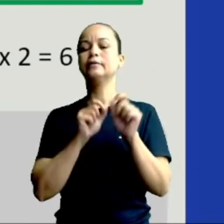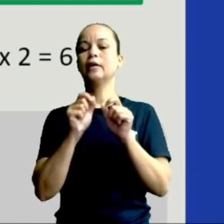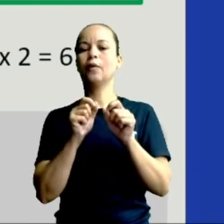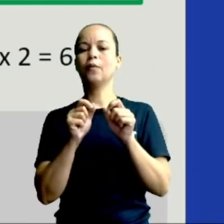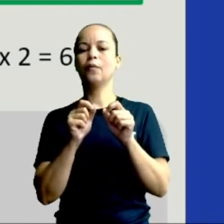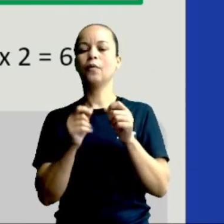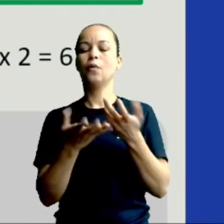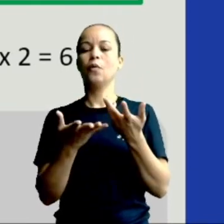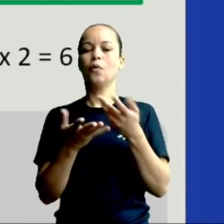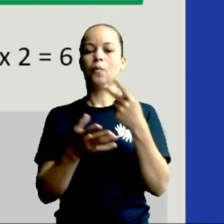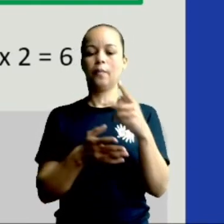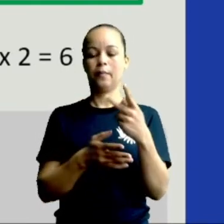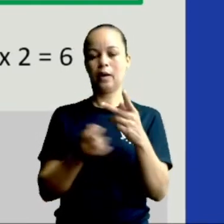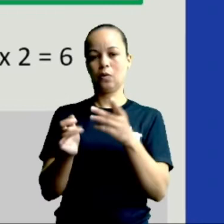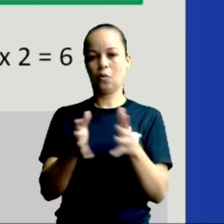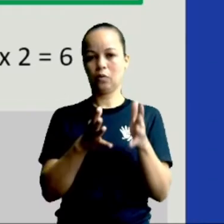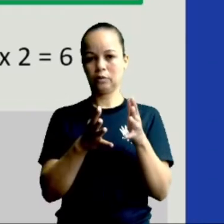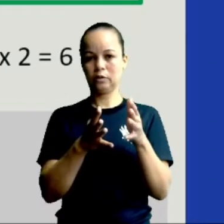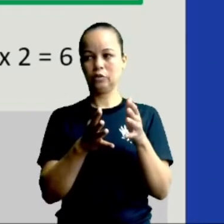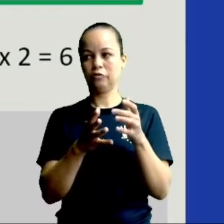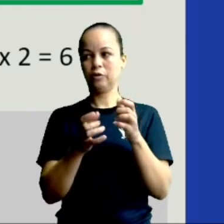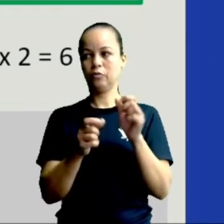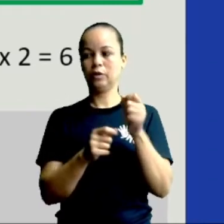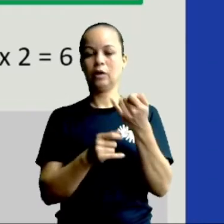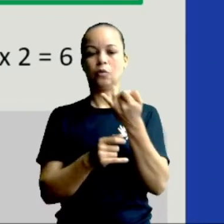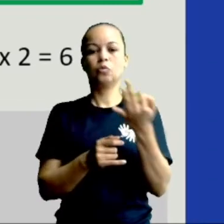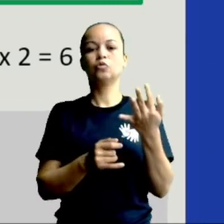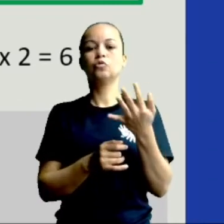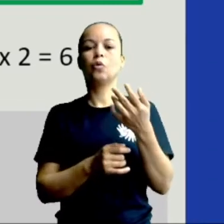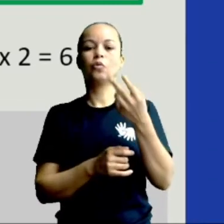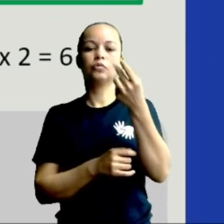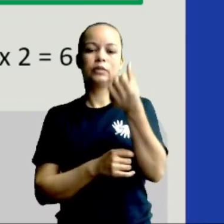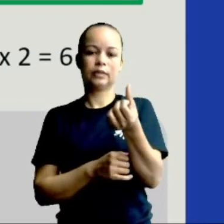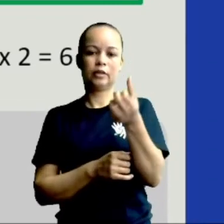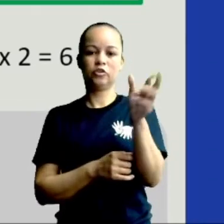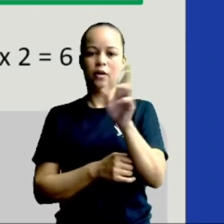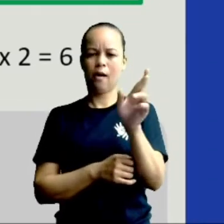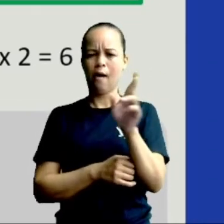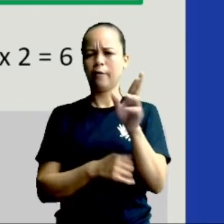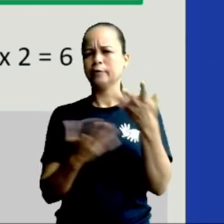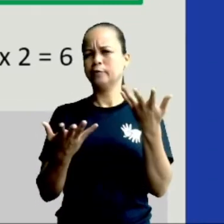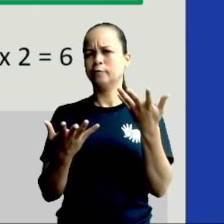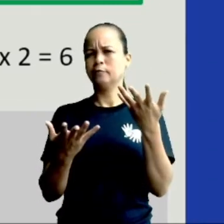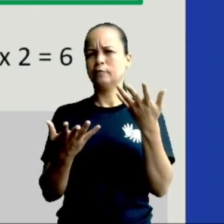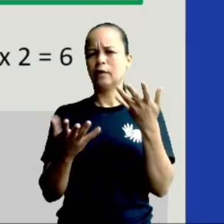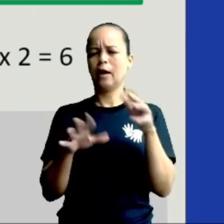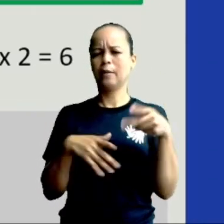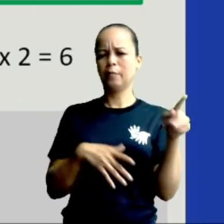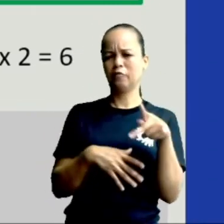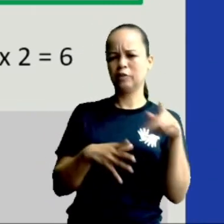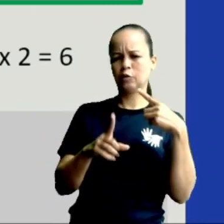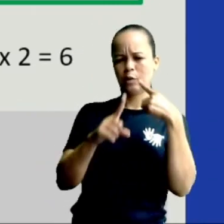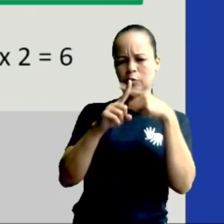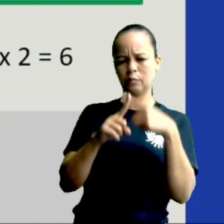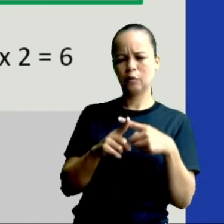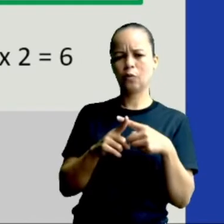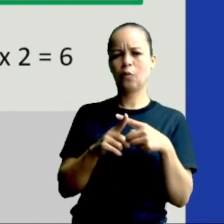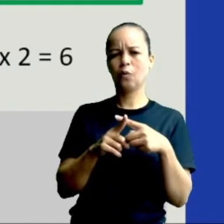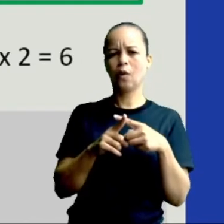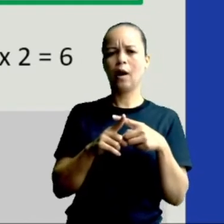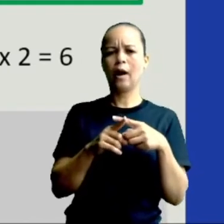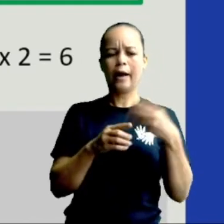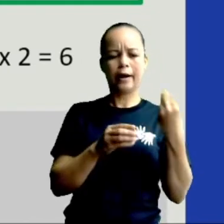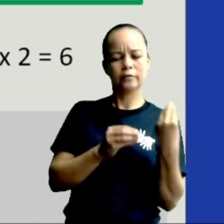figurinhas custou R$6. A professora, a senhora multiplicou e aqui na resposta a senhora devolveu a vírgula e o